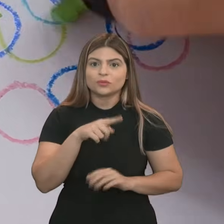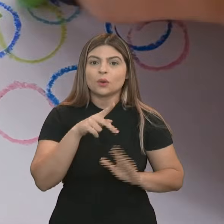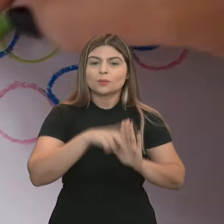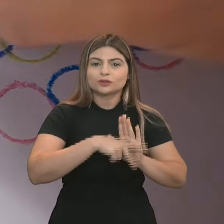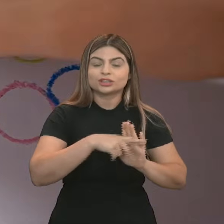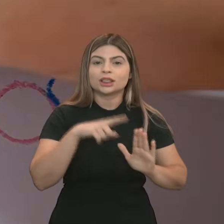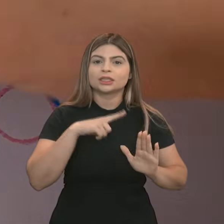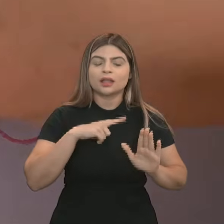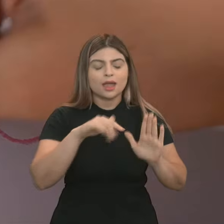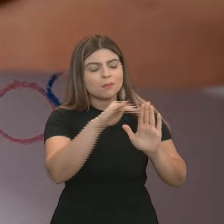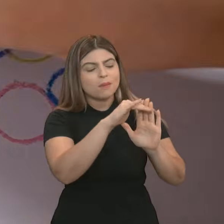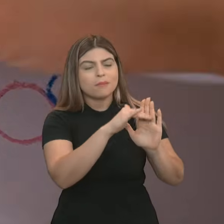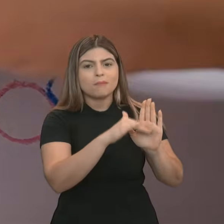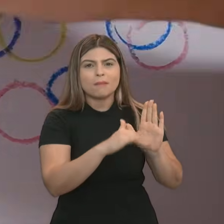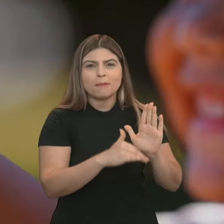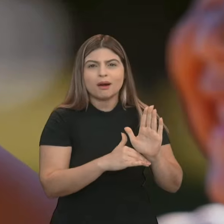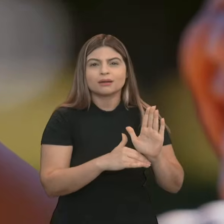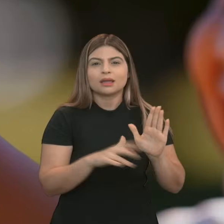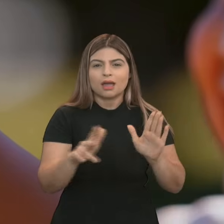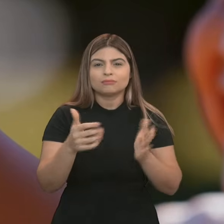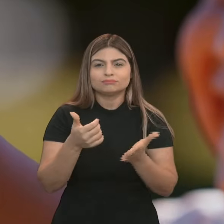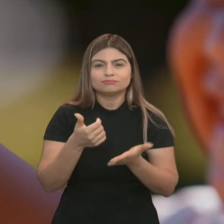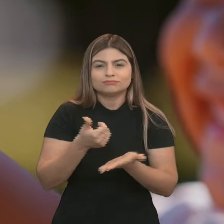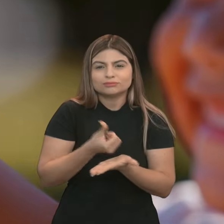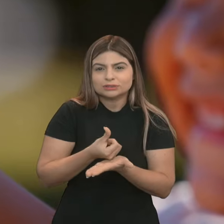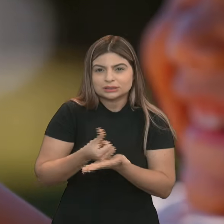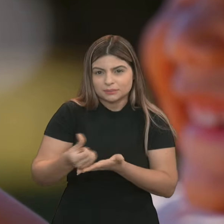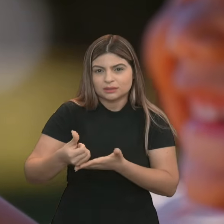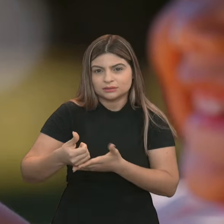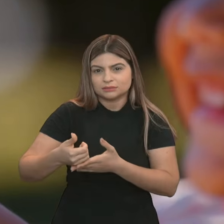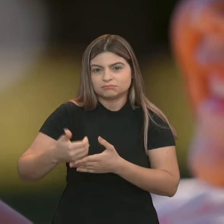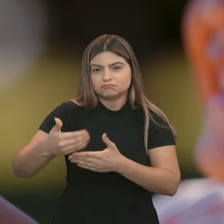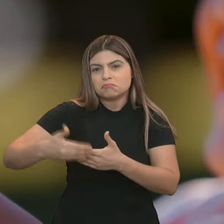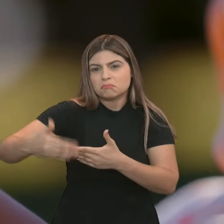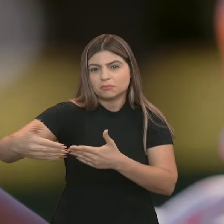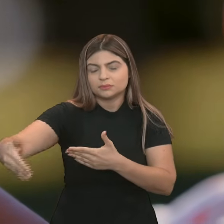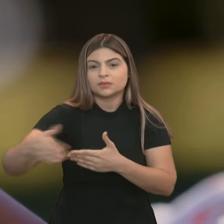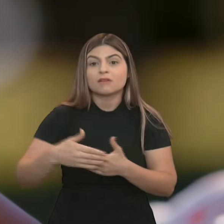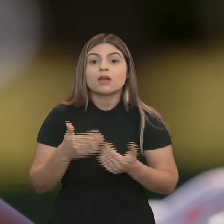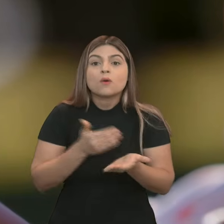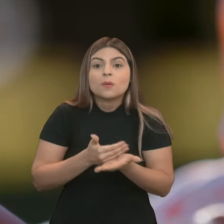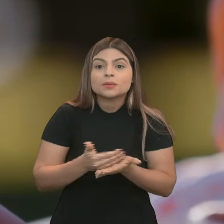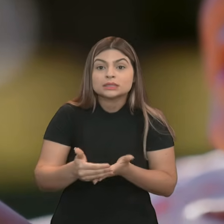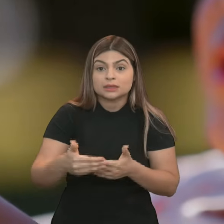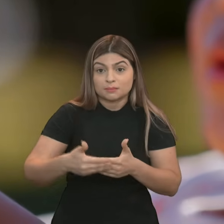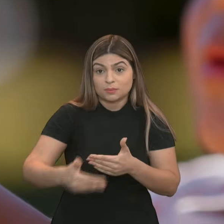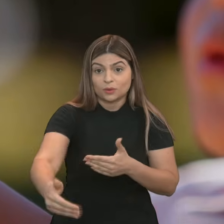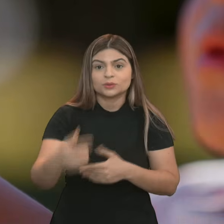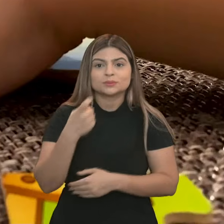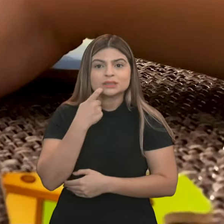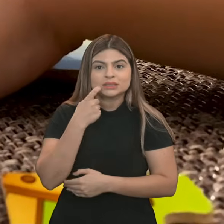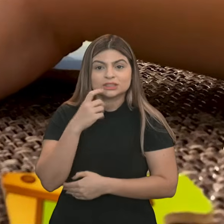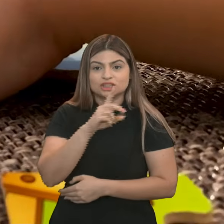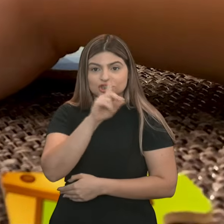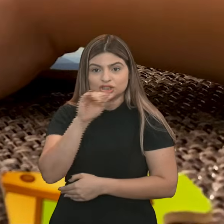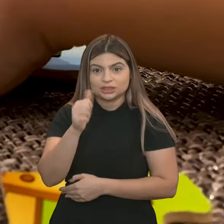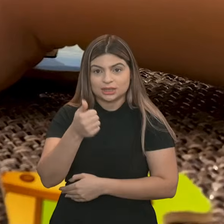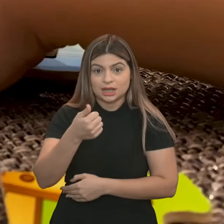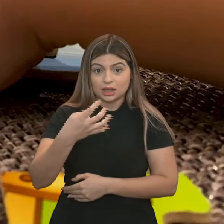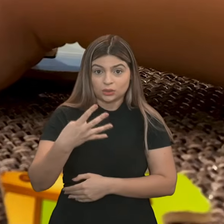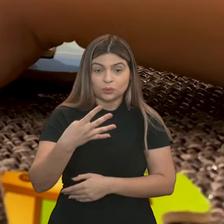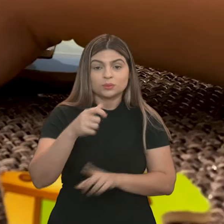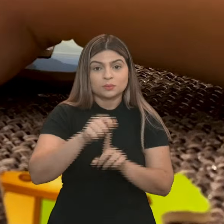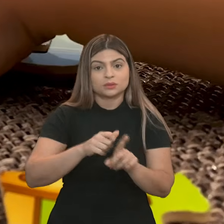atividades previstas para os próximos 2 semestres e a abertura vai ser na próxima sexta-feira, dia 14 de agosto, no Centro